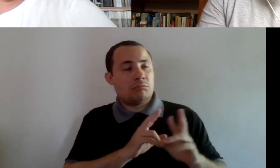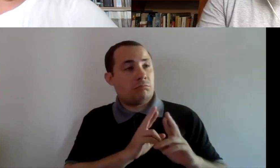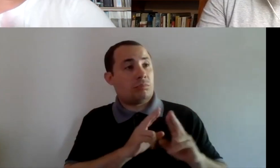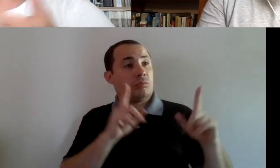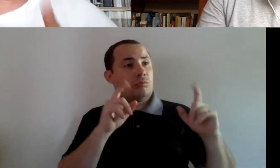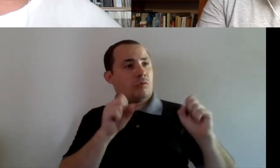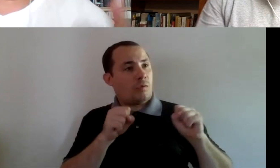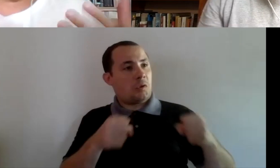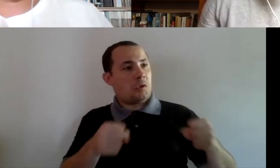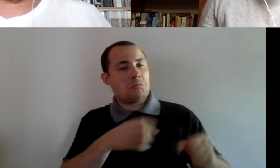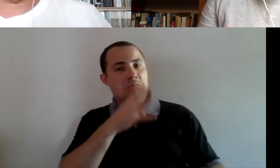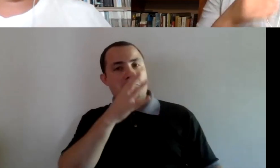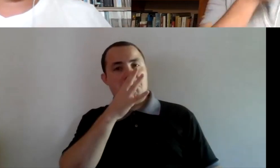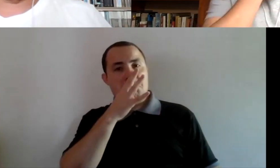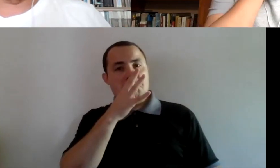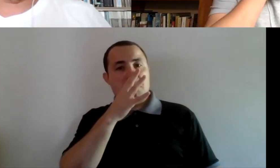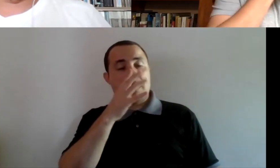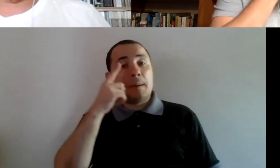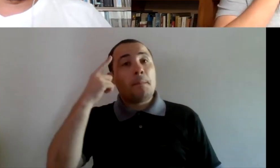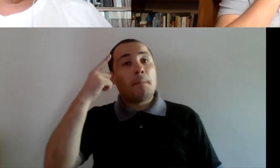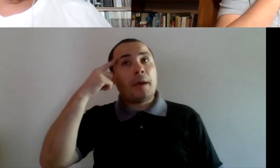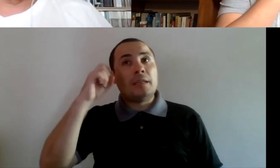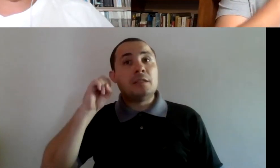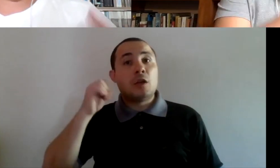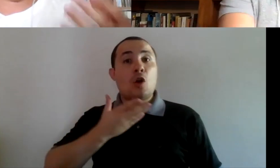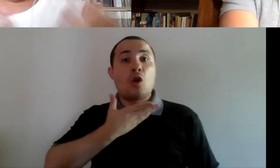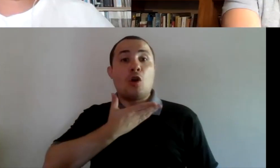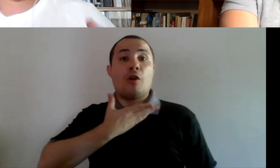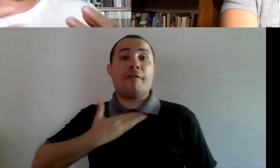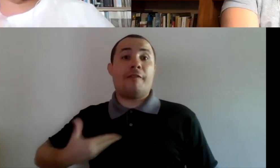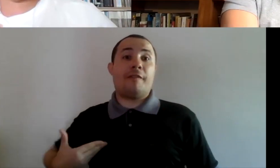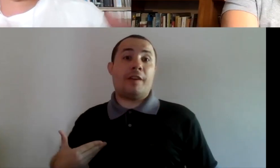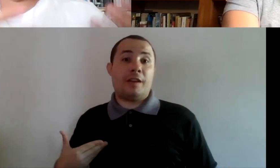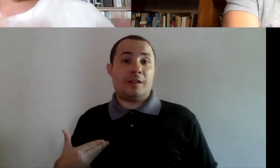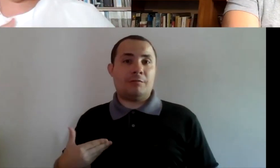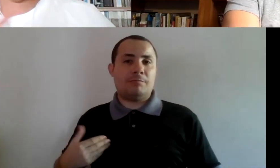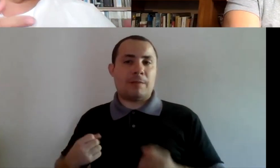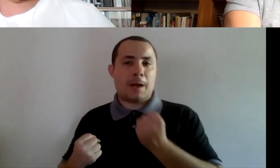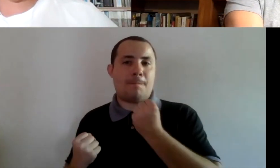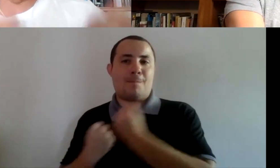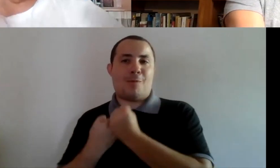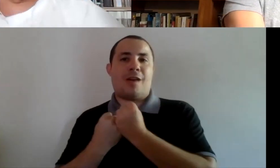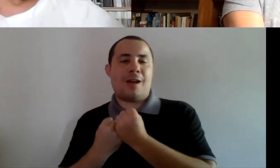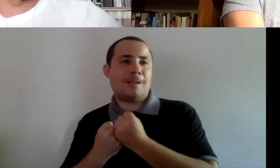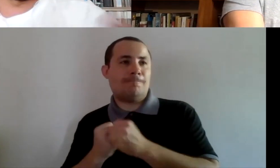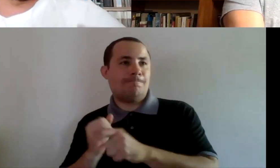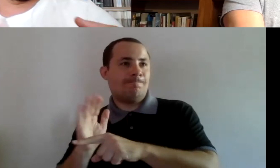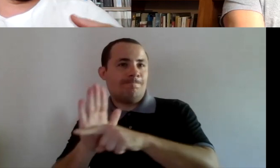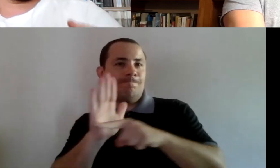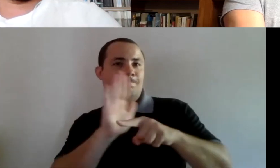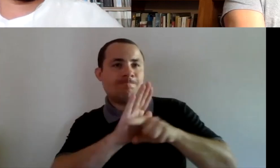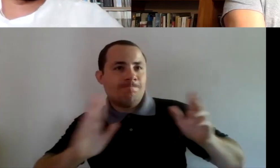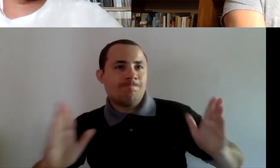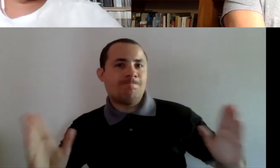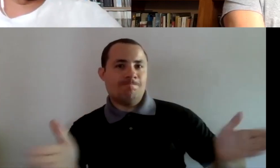significativo. Imagina se isso fosse uma política pública, né? Se isso ganhasse o apoio das instituições no nível